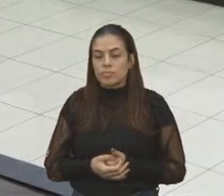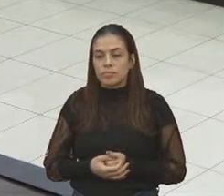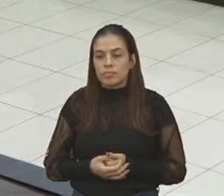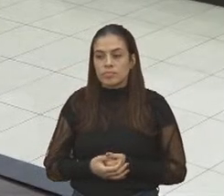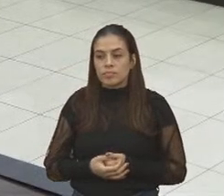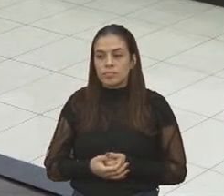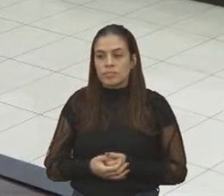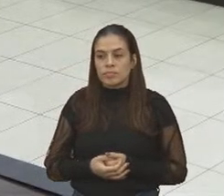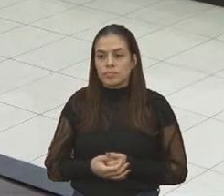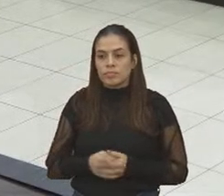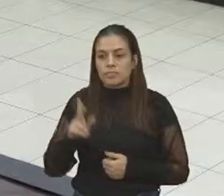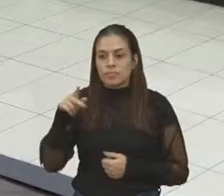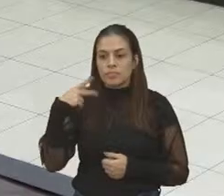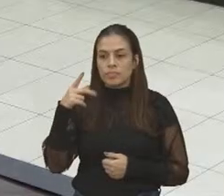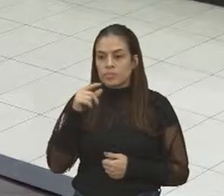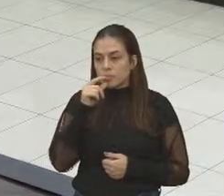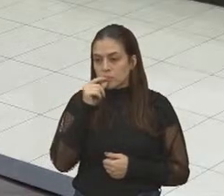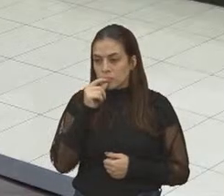Vereador Neto.